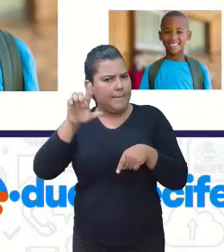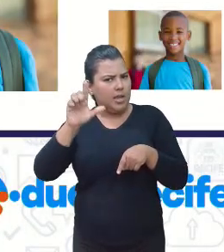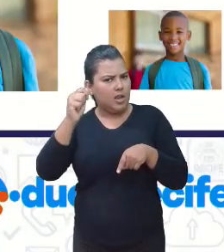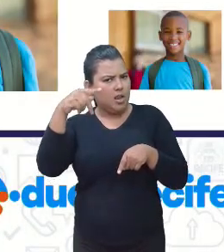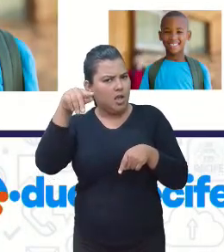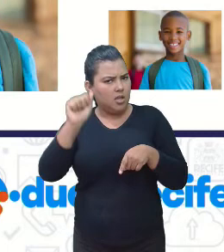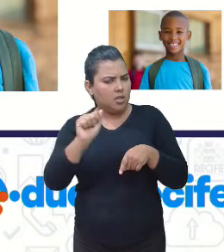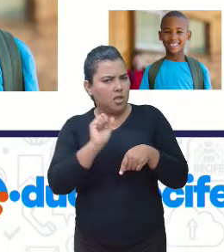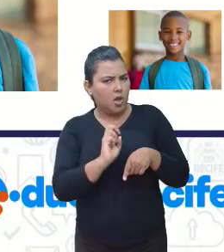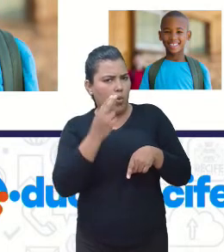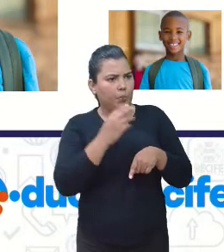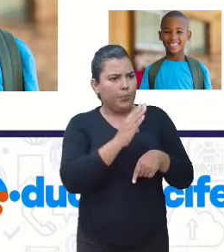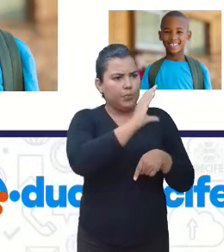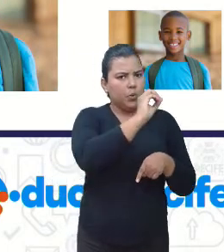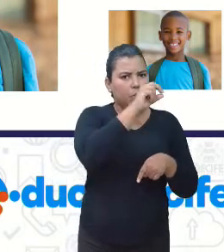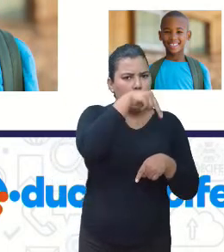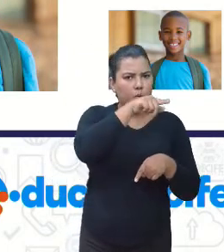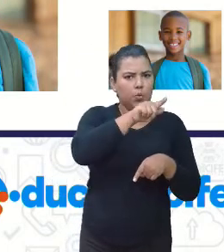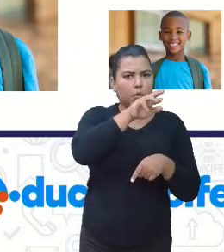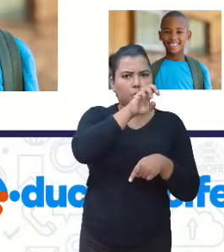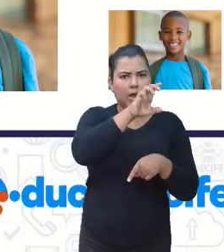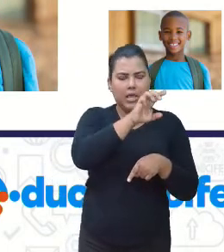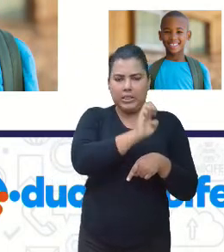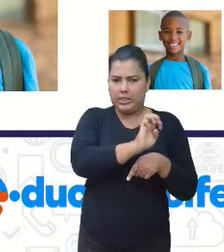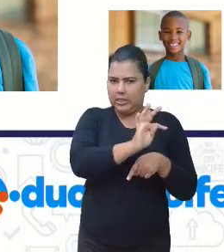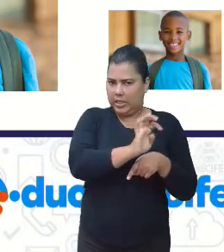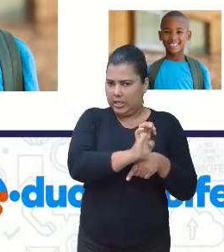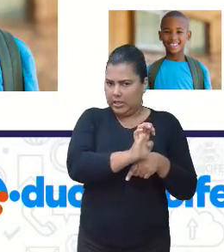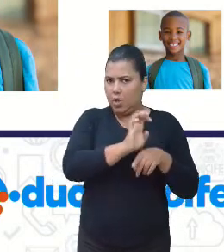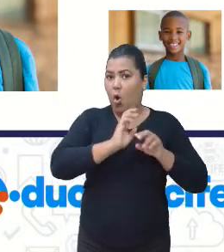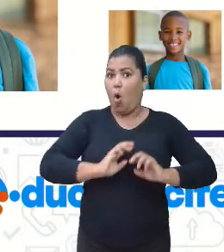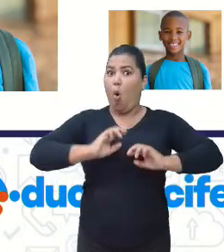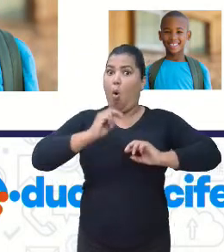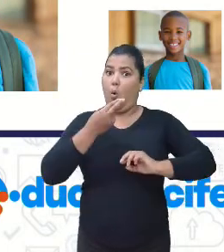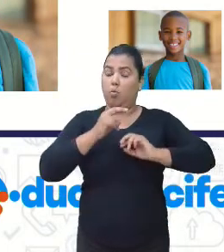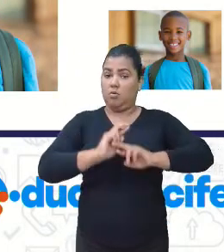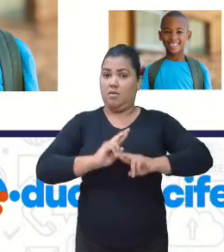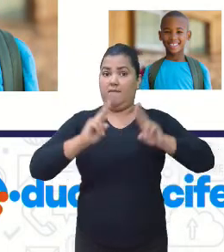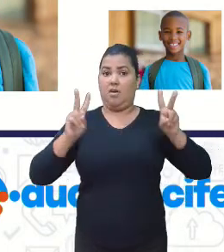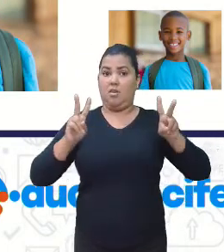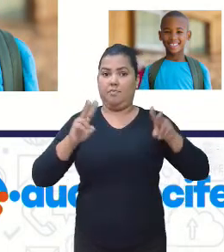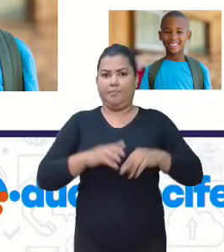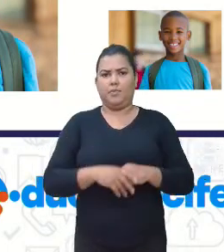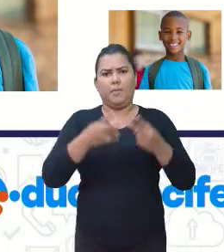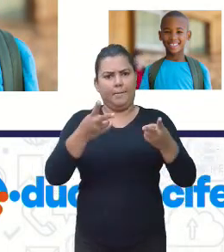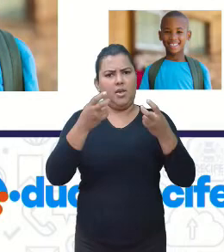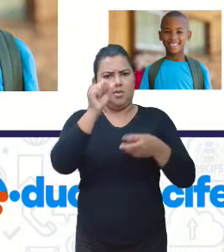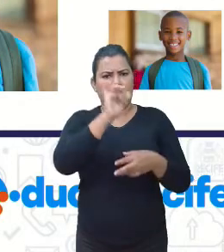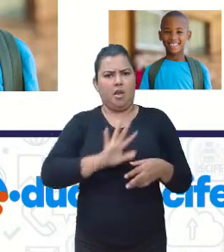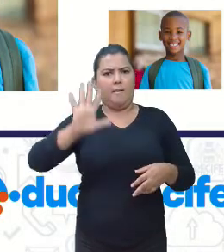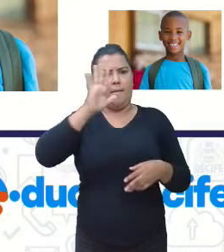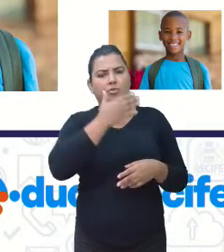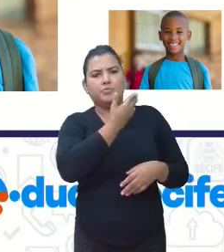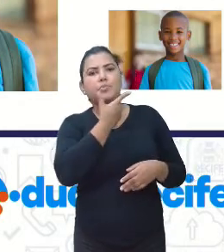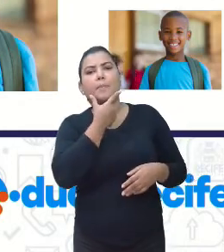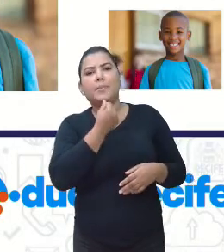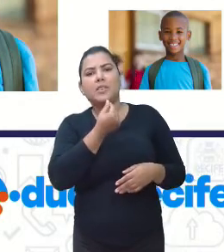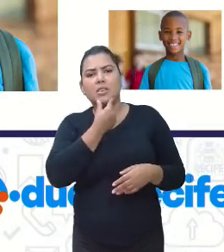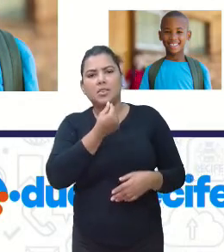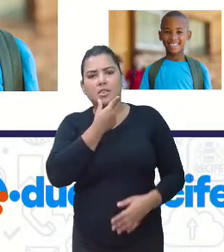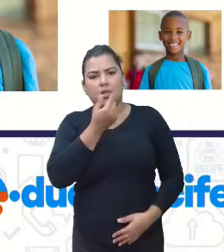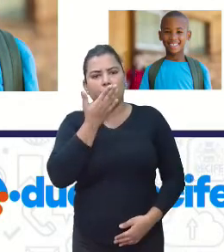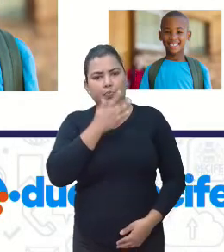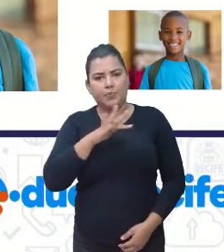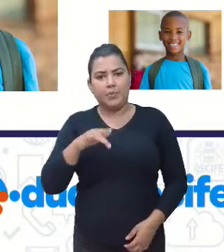ou são diferentes? Vamos analisar aqui uma situação. Então observa que eu tenho a imagem desse garoto e eu tenho essa imagem em